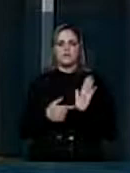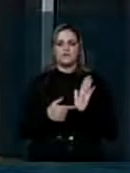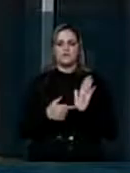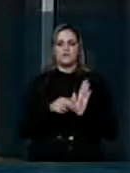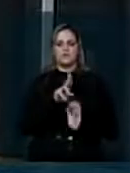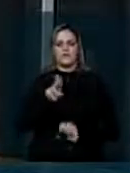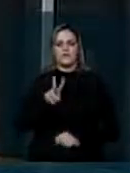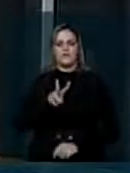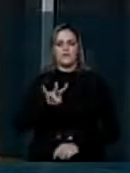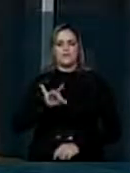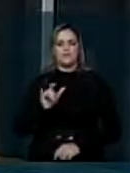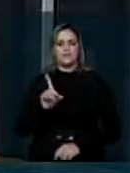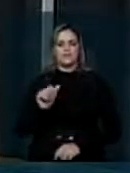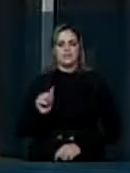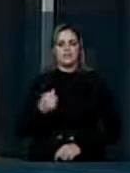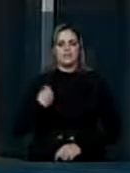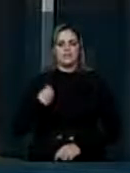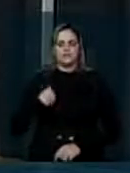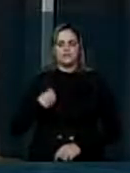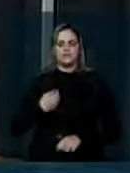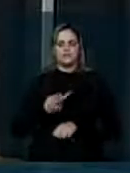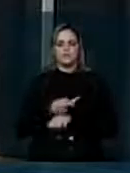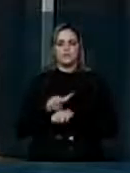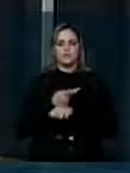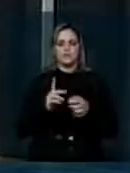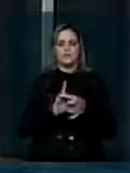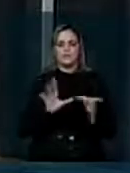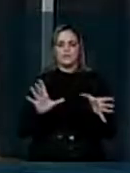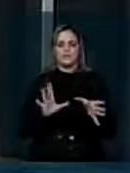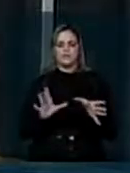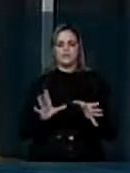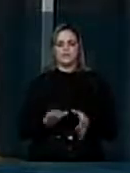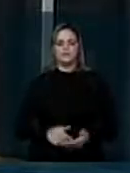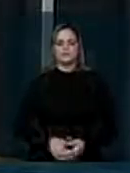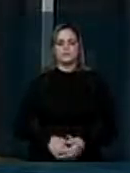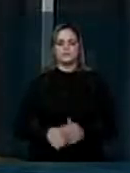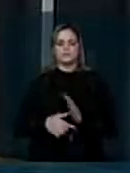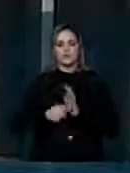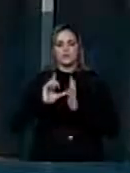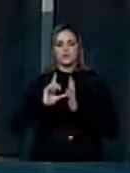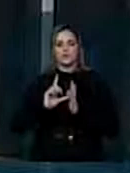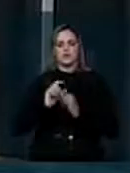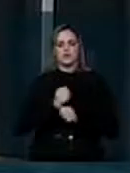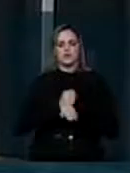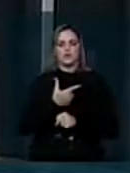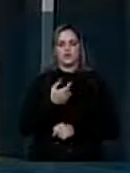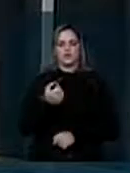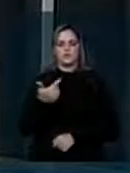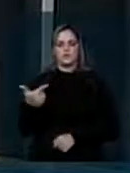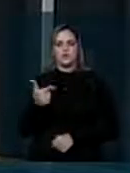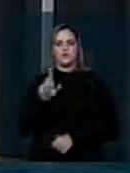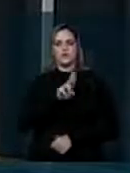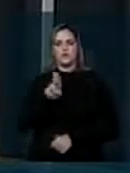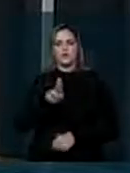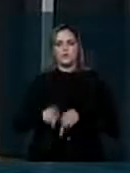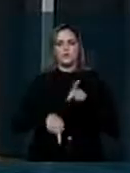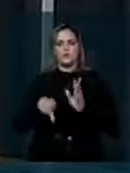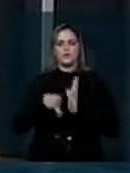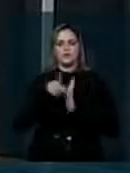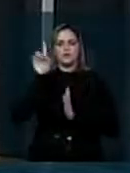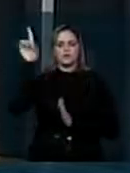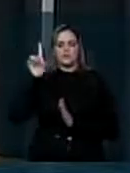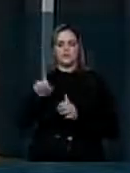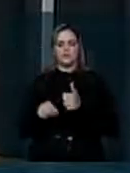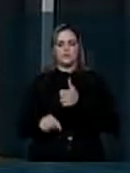Vida em Busca da Liberdade, onde ele completa esta obra. O anterior, em 2002, O Povo de Deus, e esse